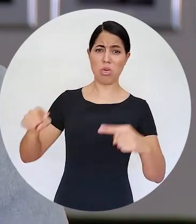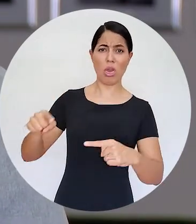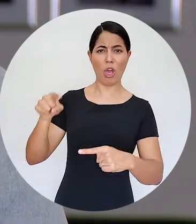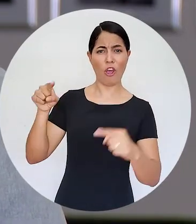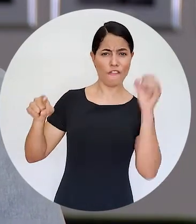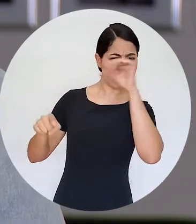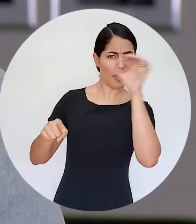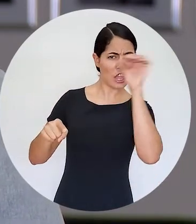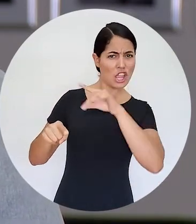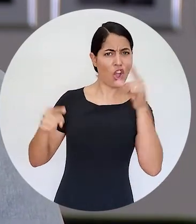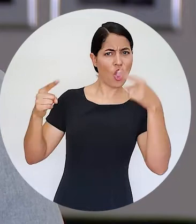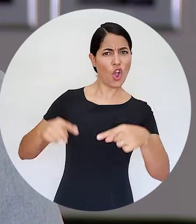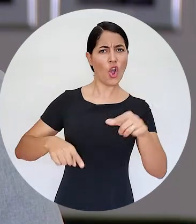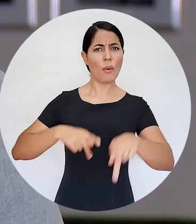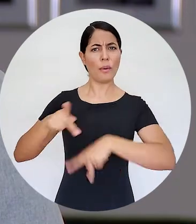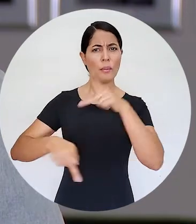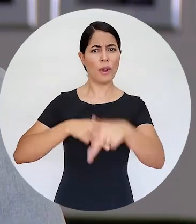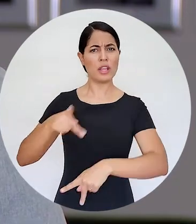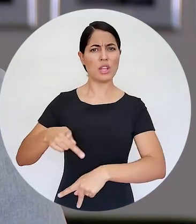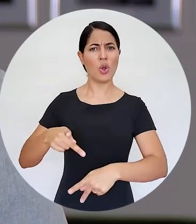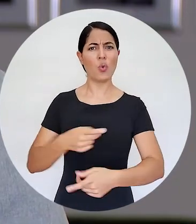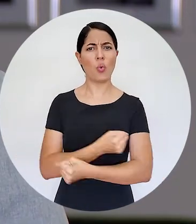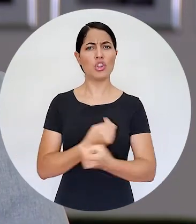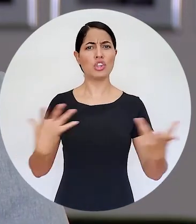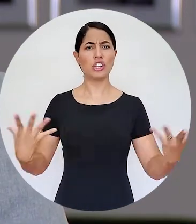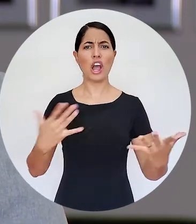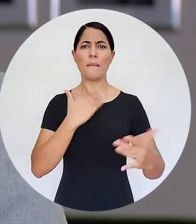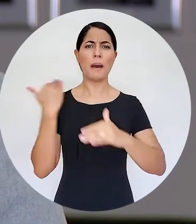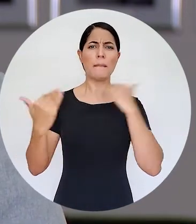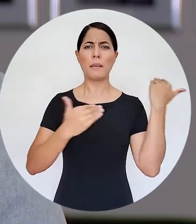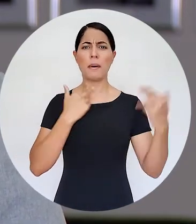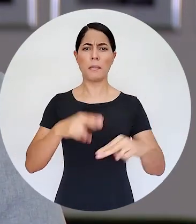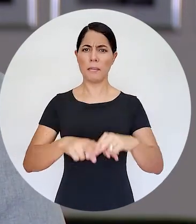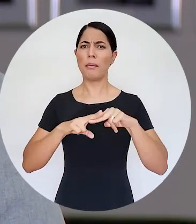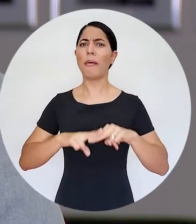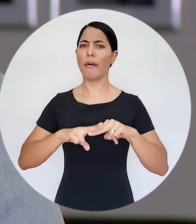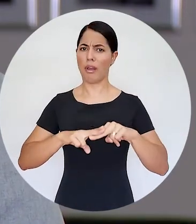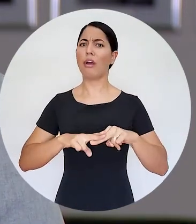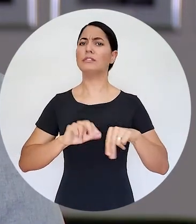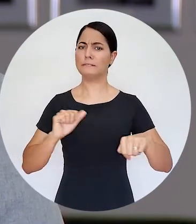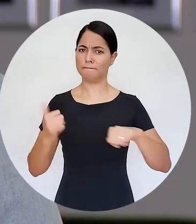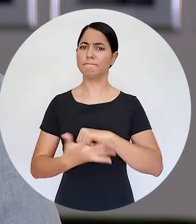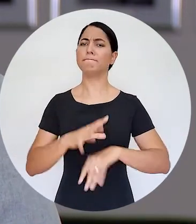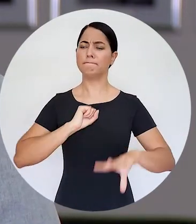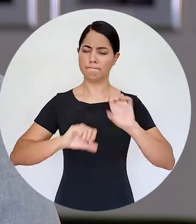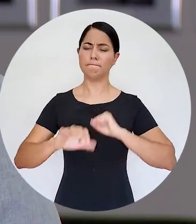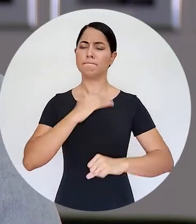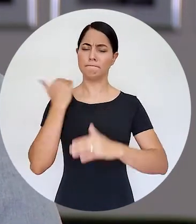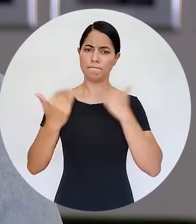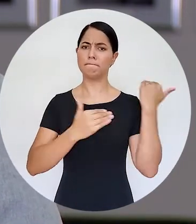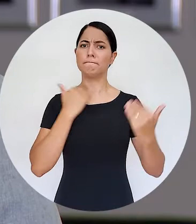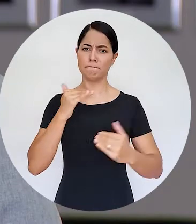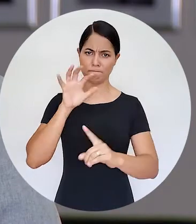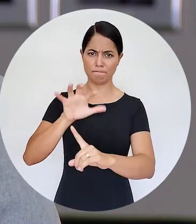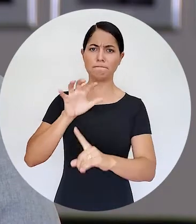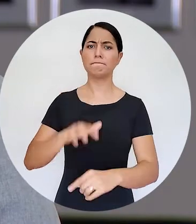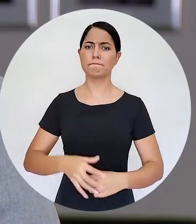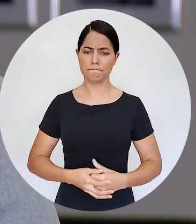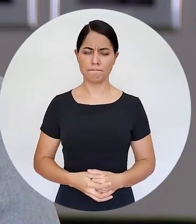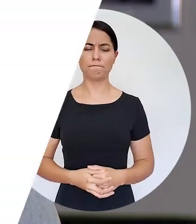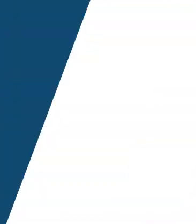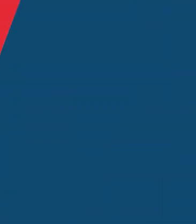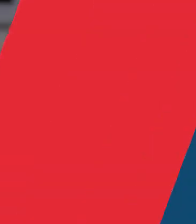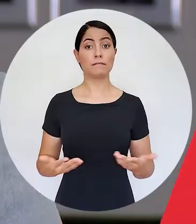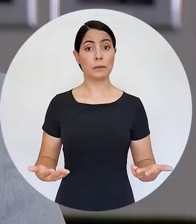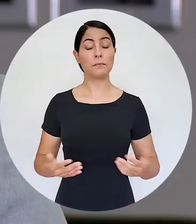brasileiros e contribuiu para conduzir o país a um maior número de mortes pela pandemia do novo coronavírus fechar